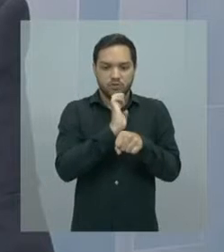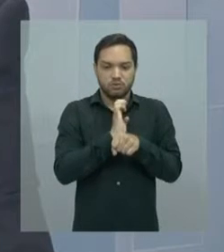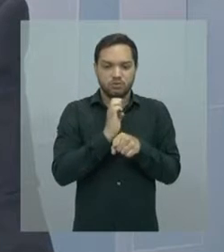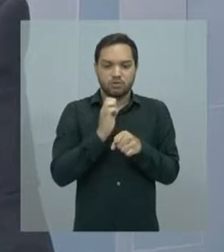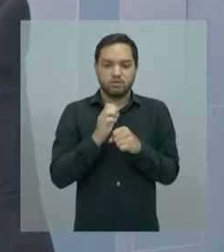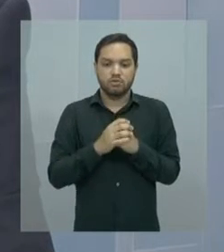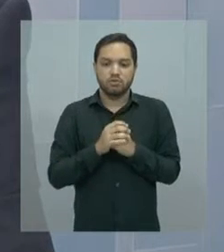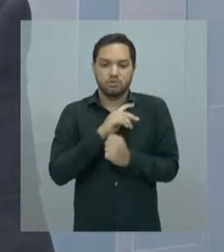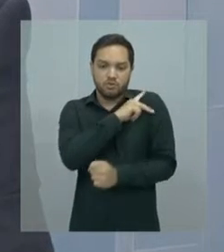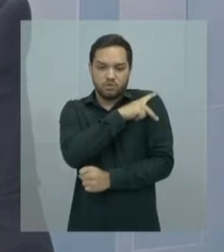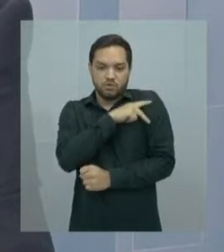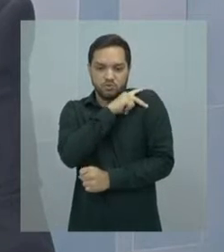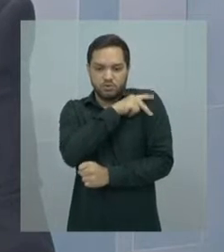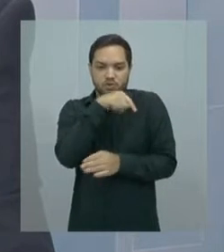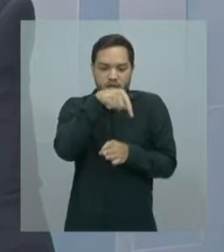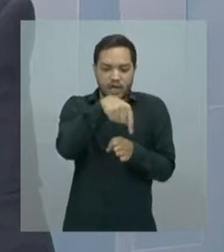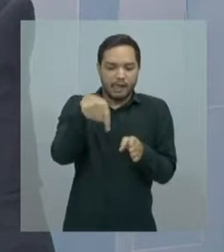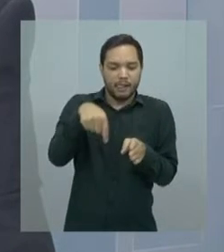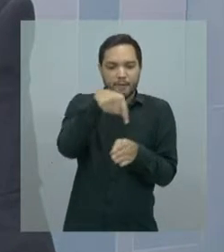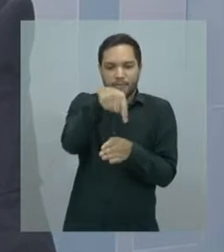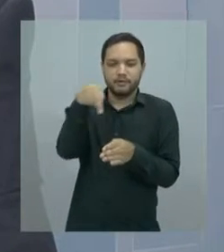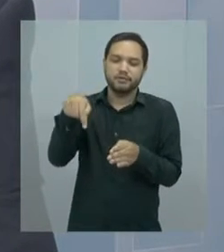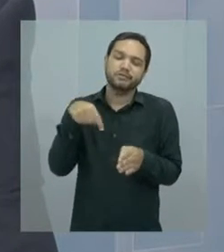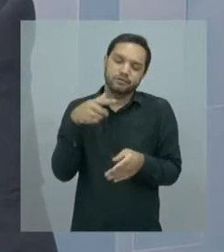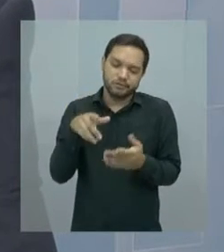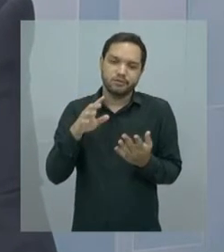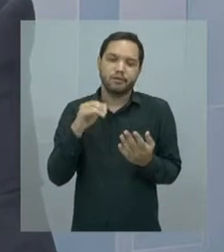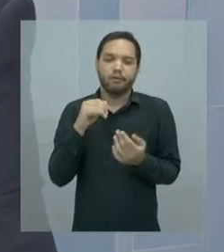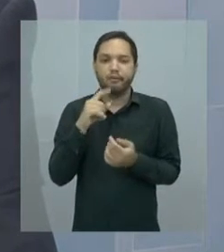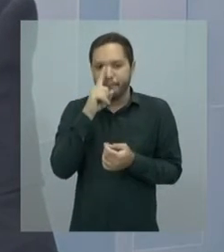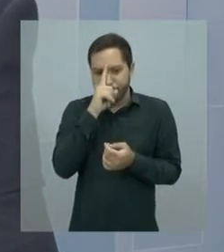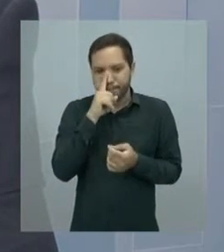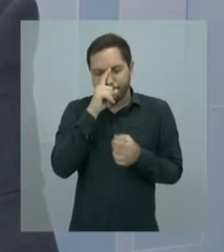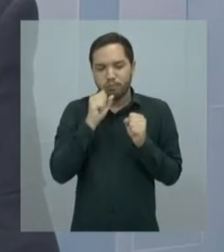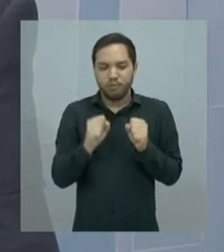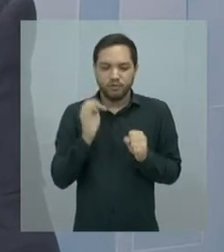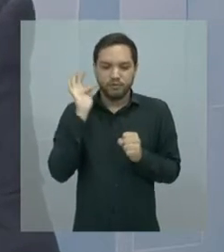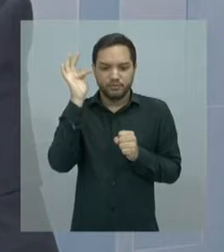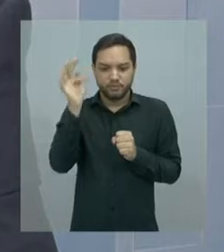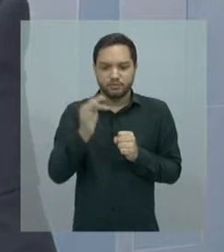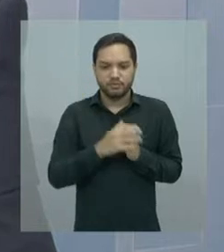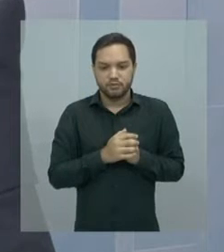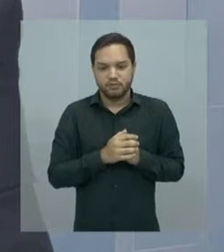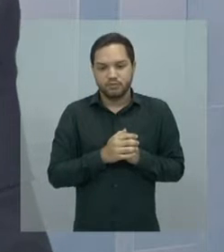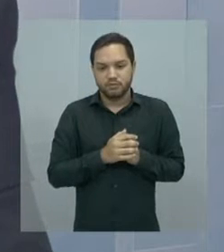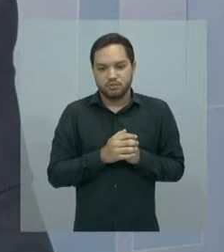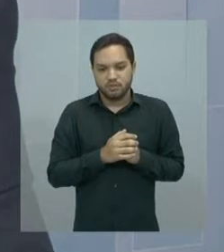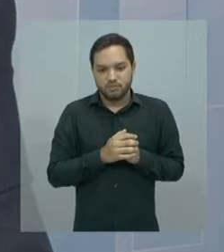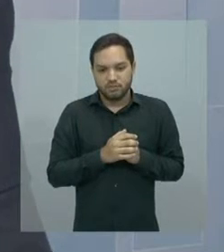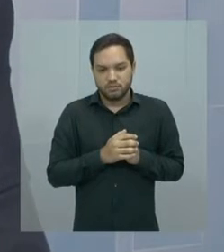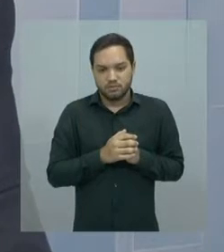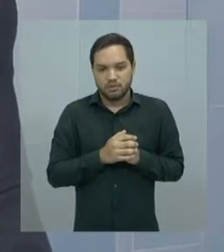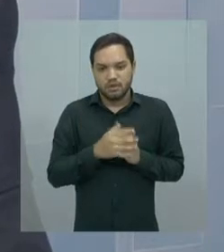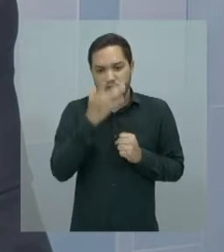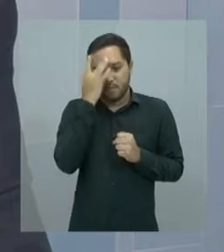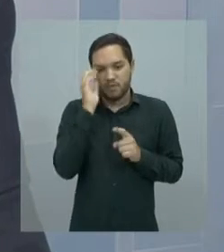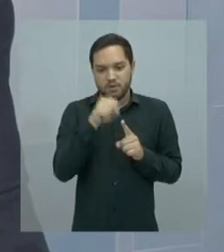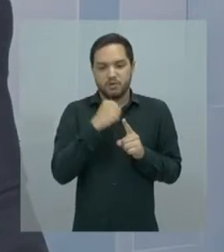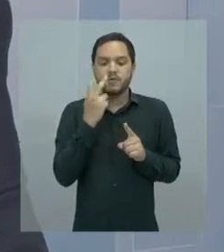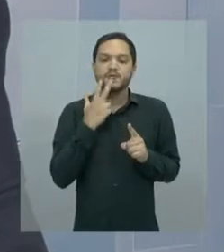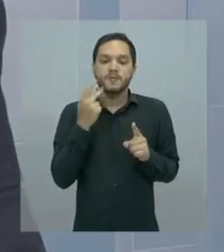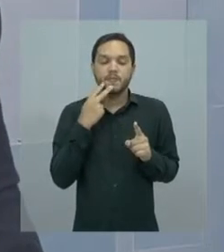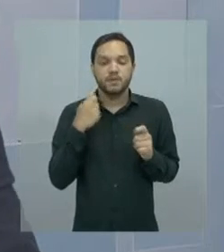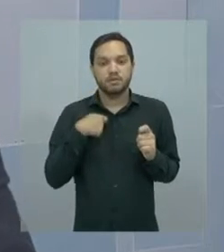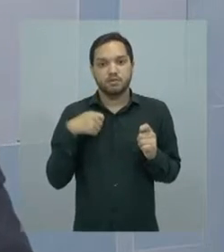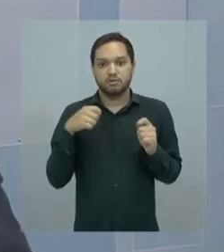Piauí. Então, corre esse risco. Então, é real. Não é o que se pensou. Precisa estar alerta, a sociedade cearense está